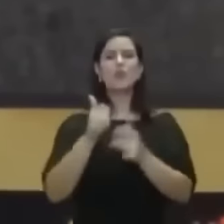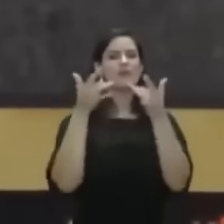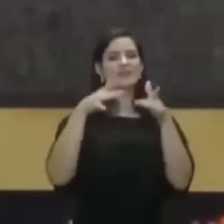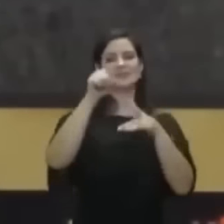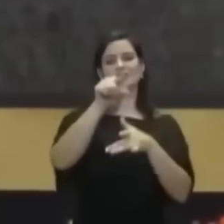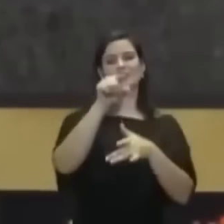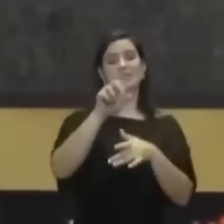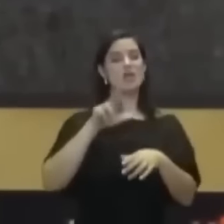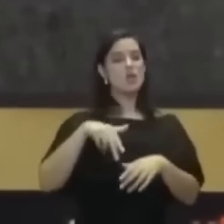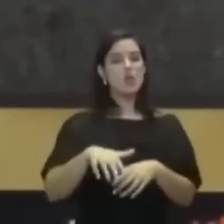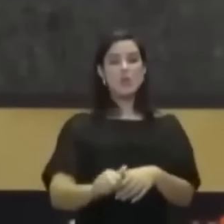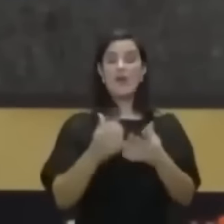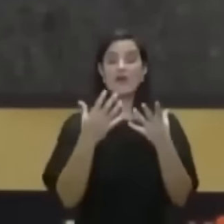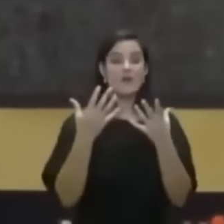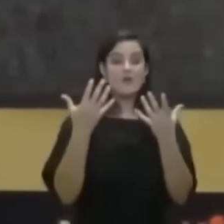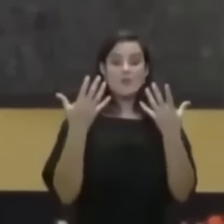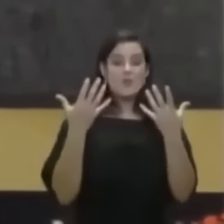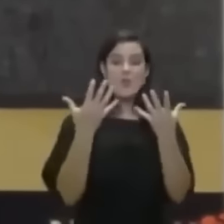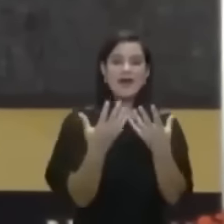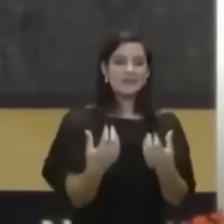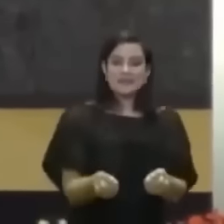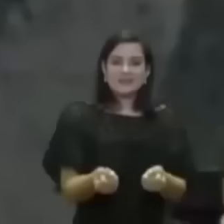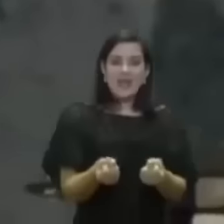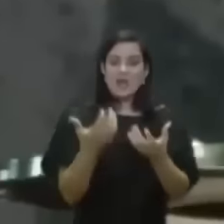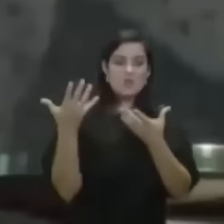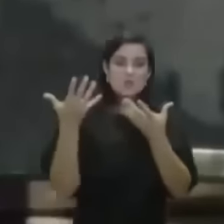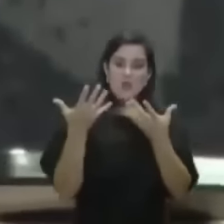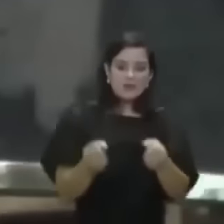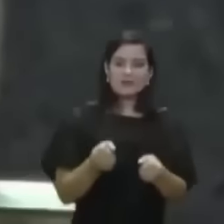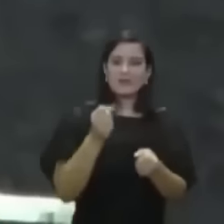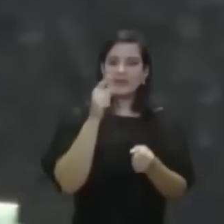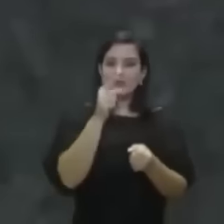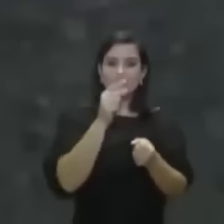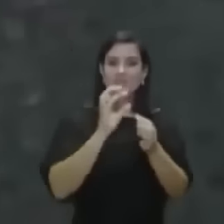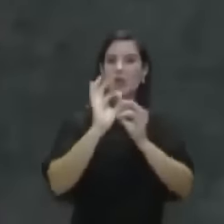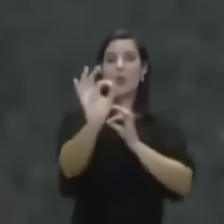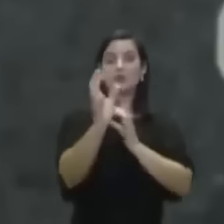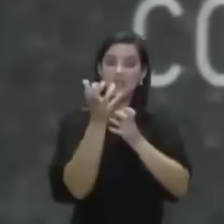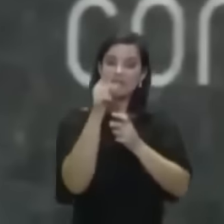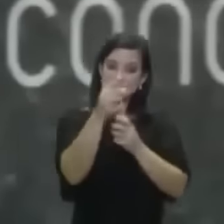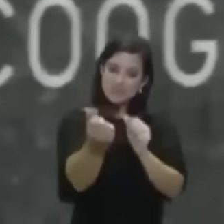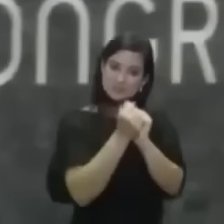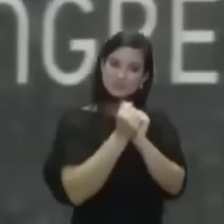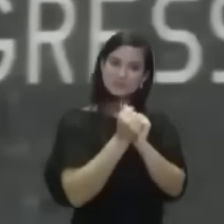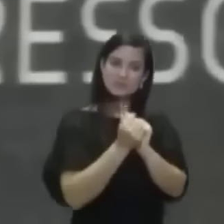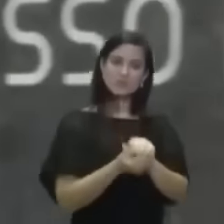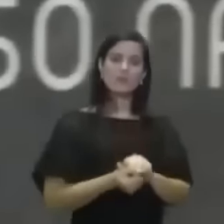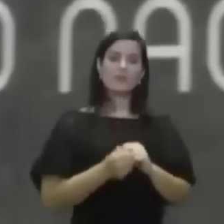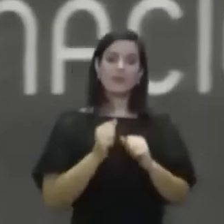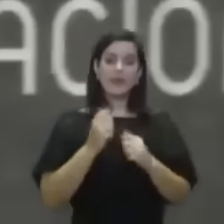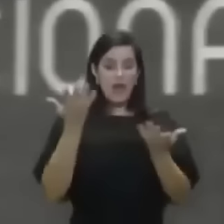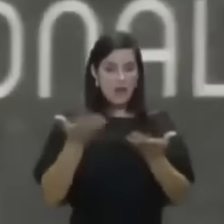não abre mão da sua vida. Ele não abdica do direito que ele tem de ter você para ele. Agora eu imagino como é que foi essa jornada